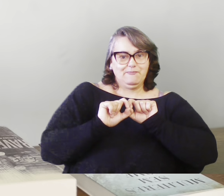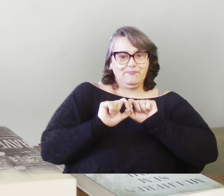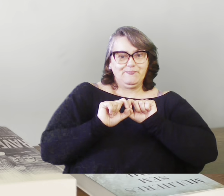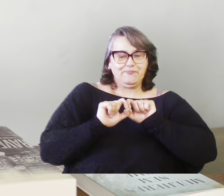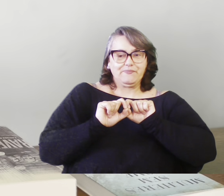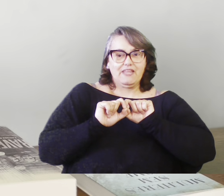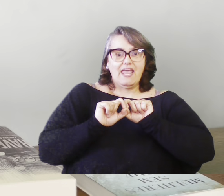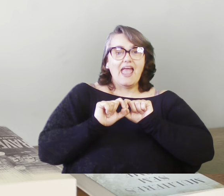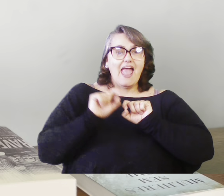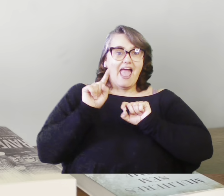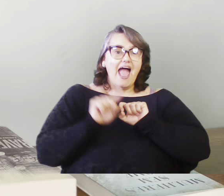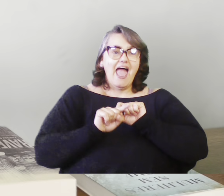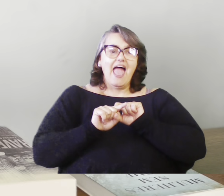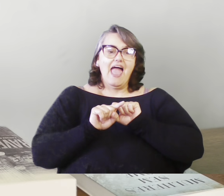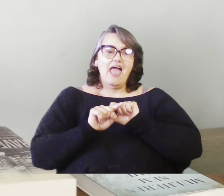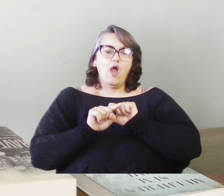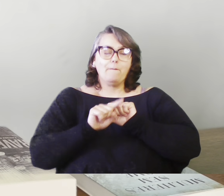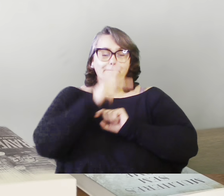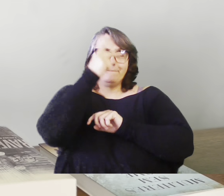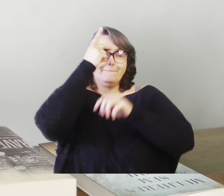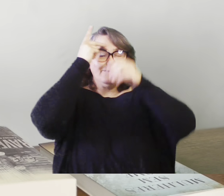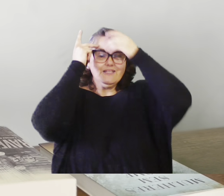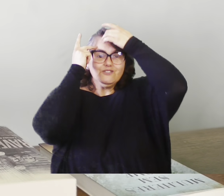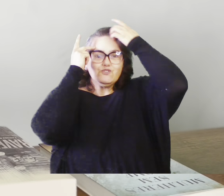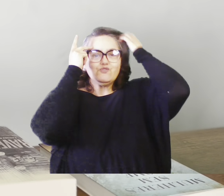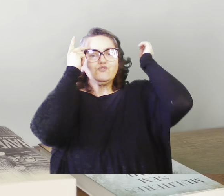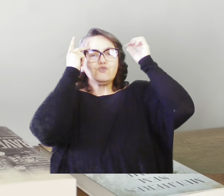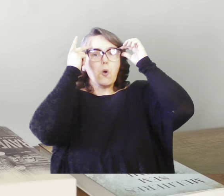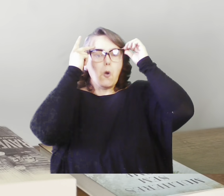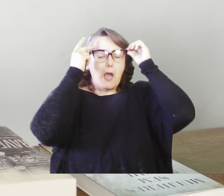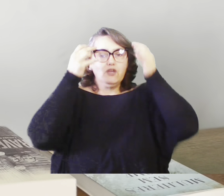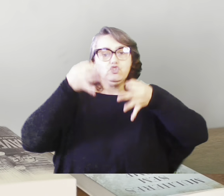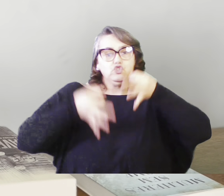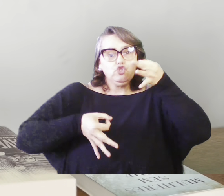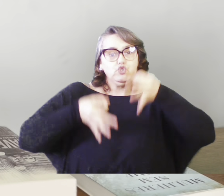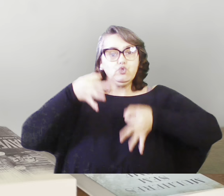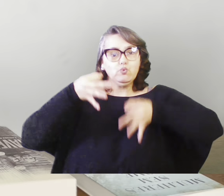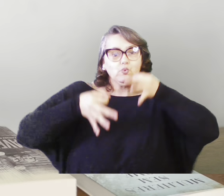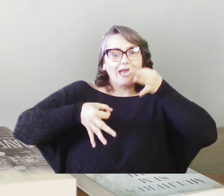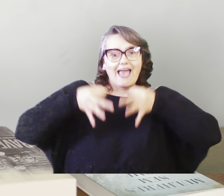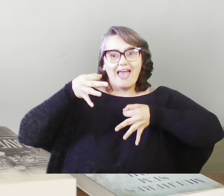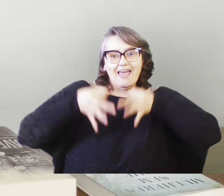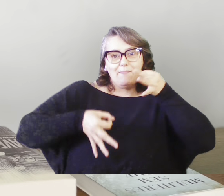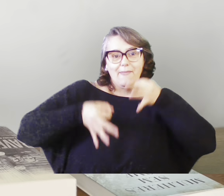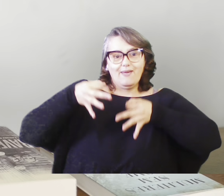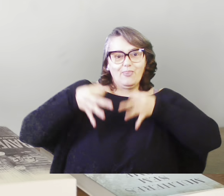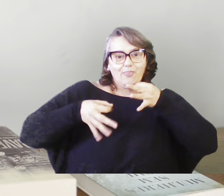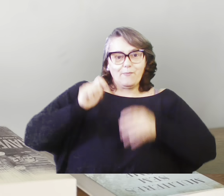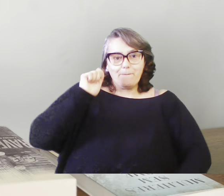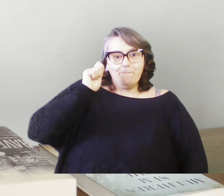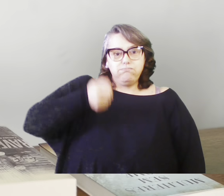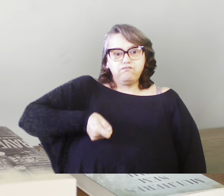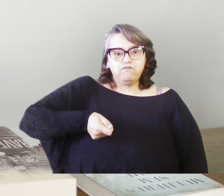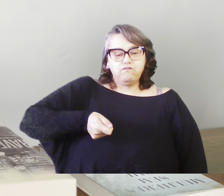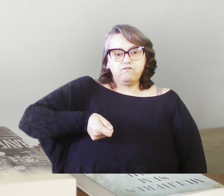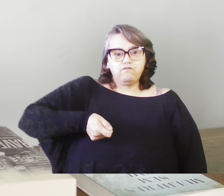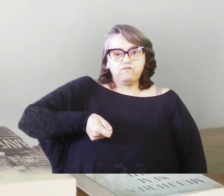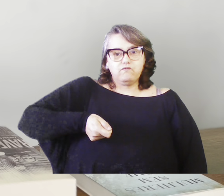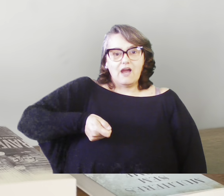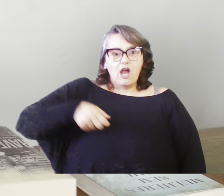é que ela foi uma das pessoas julgadas